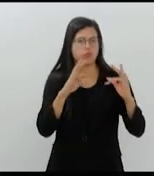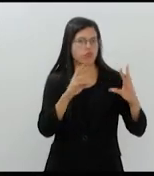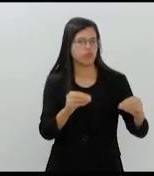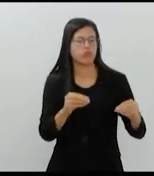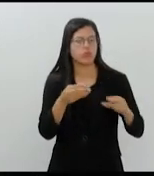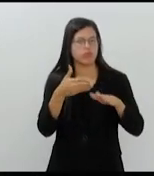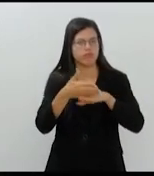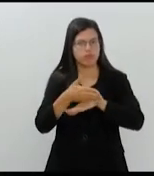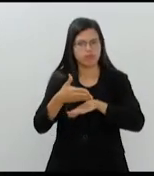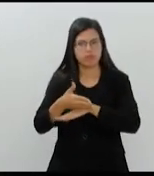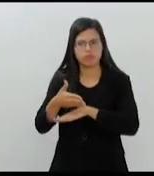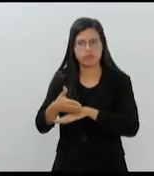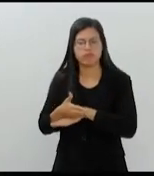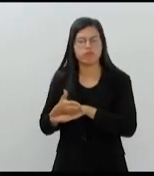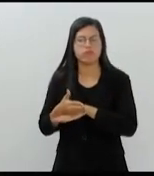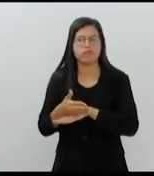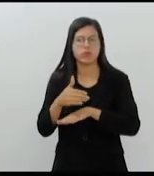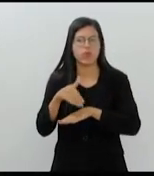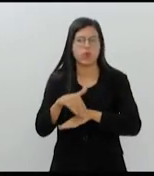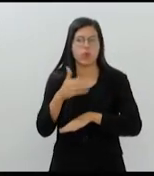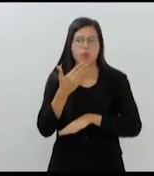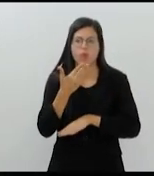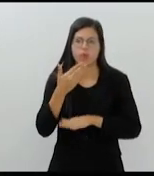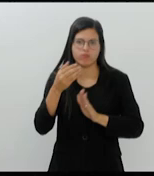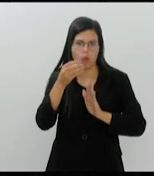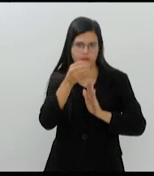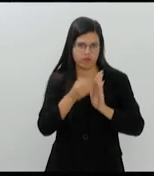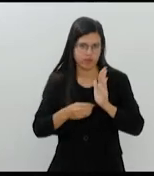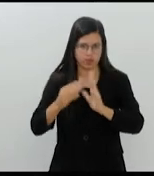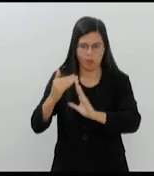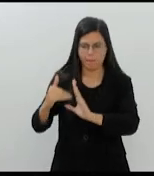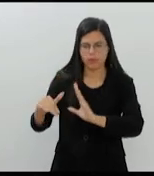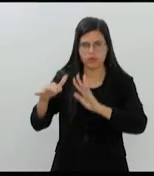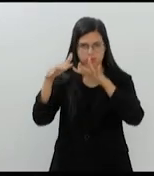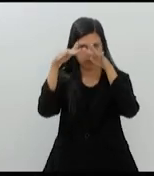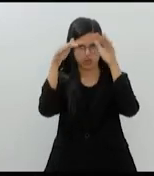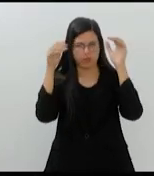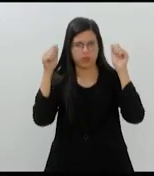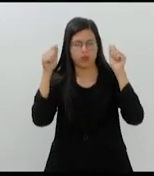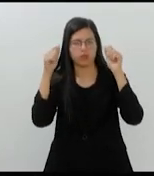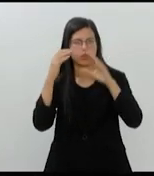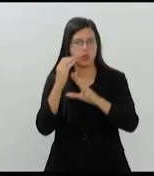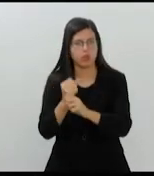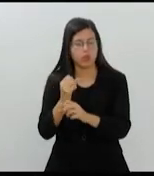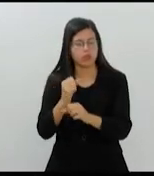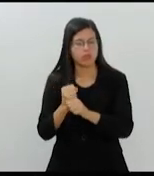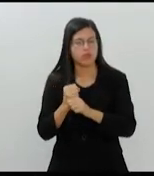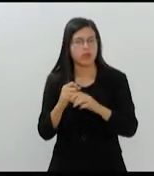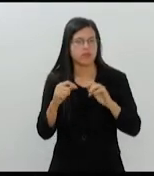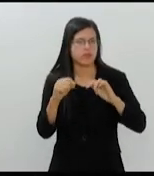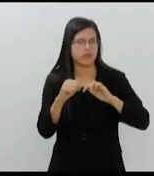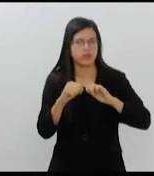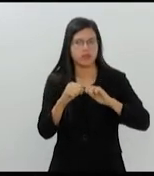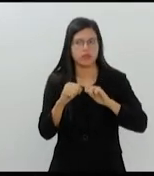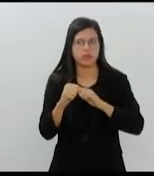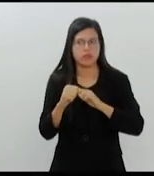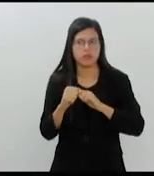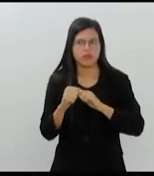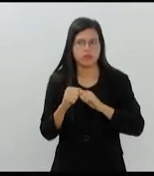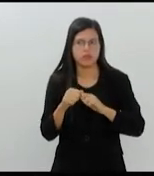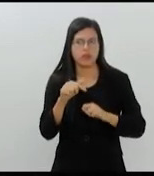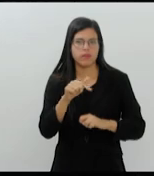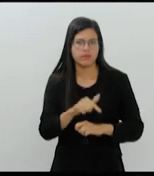presentes, encaminhamento de ofício ao Tribunal de Contas para fazer essa